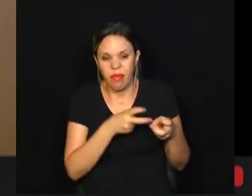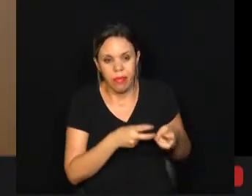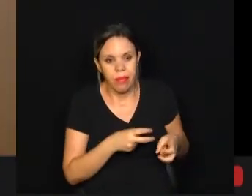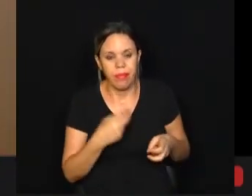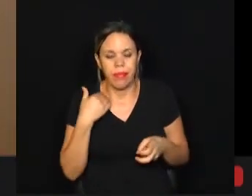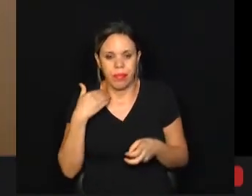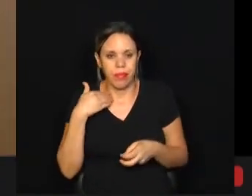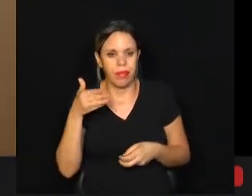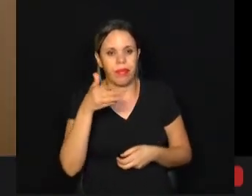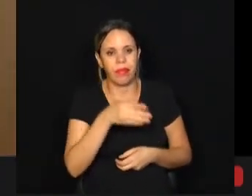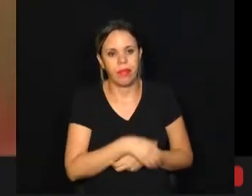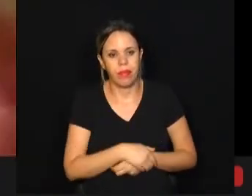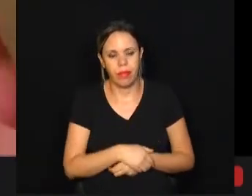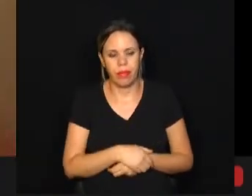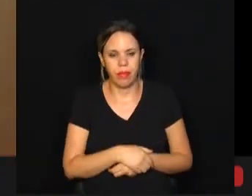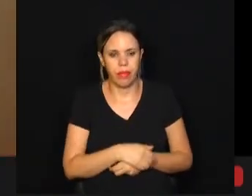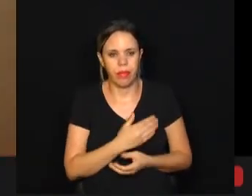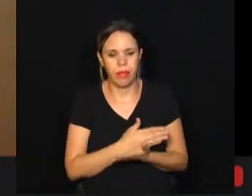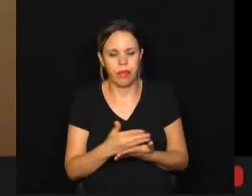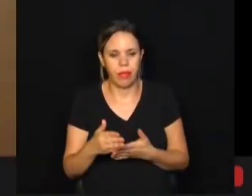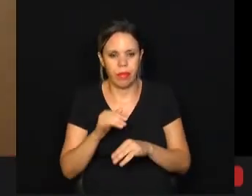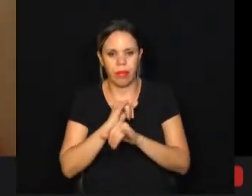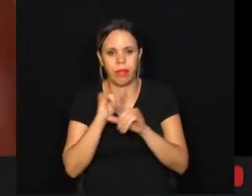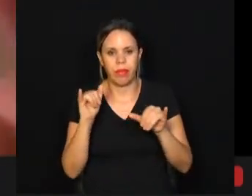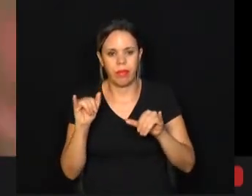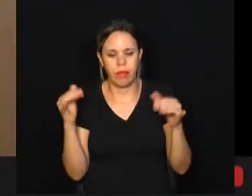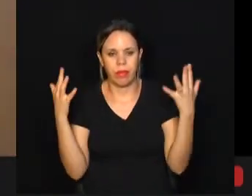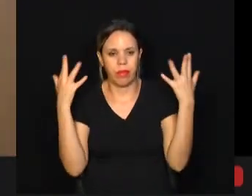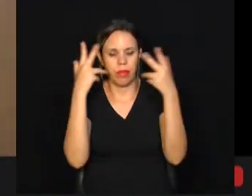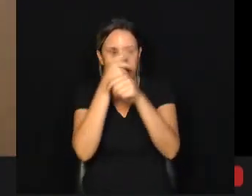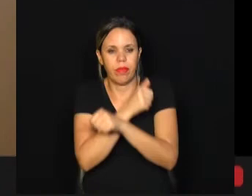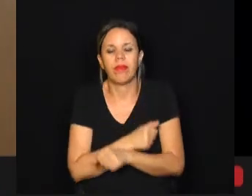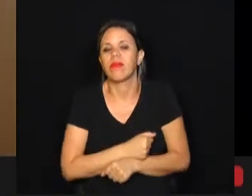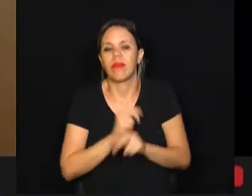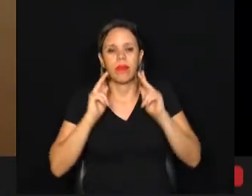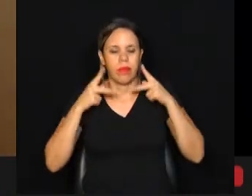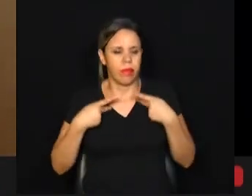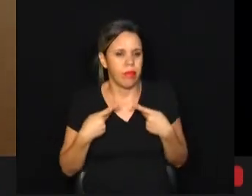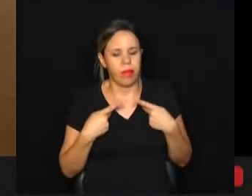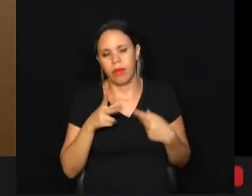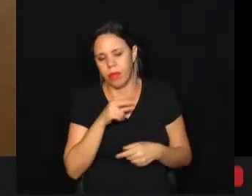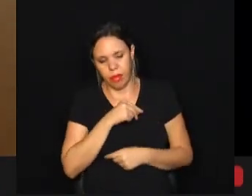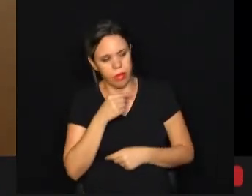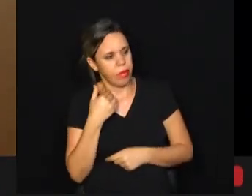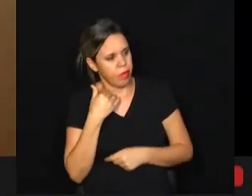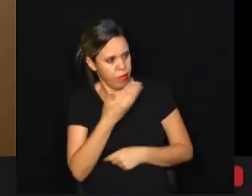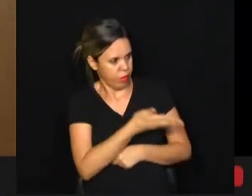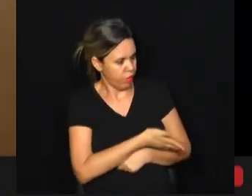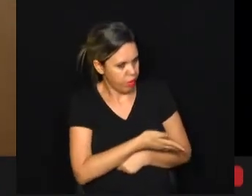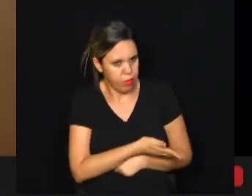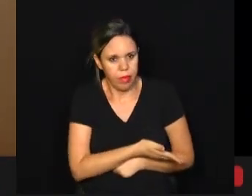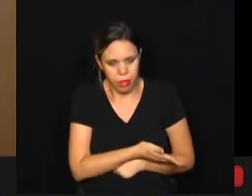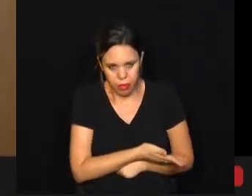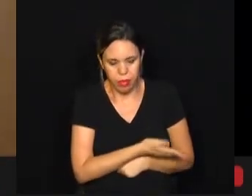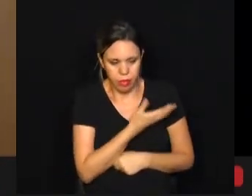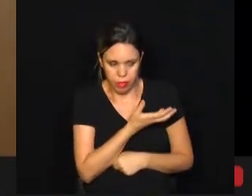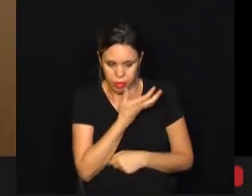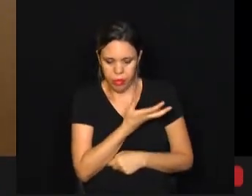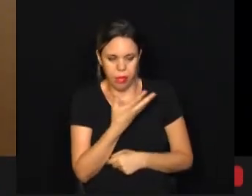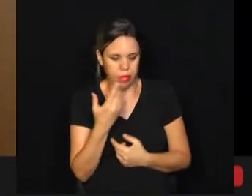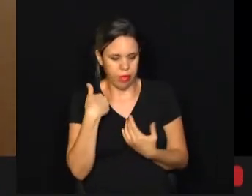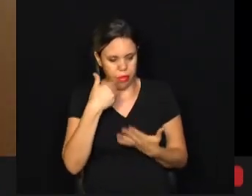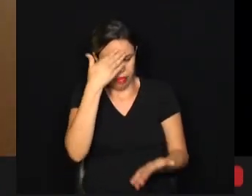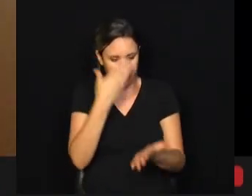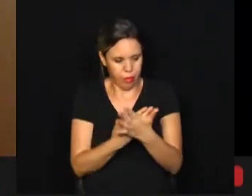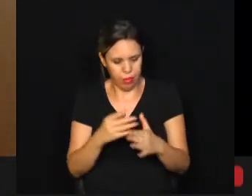vê? Você começa a ver uma propaganda muito linda da relação humana, você fala: propaganda de banco. Ele está querendo me convencer que se eu